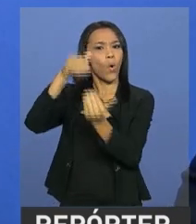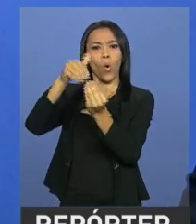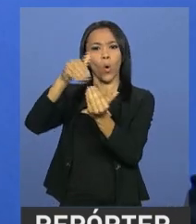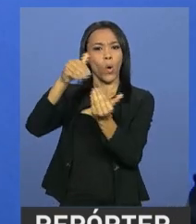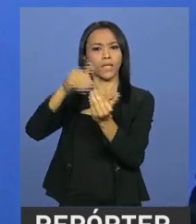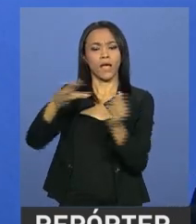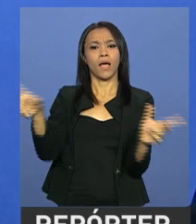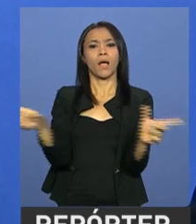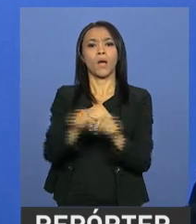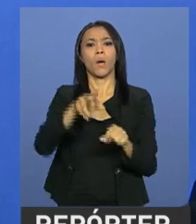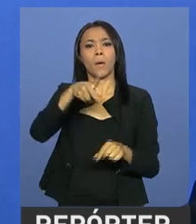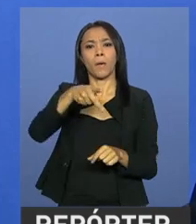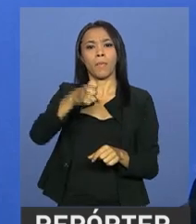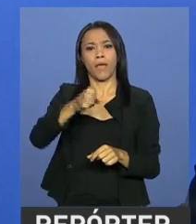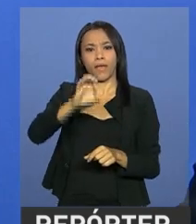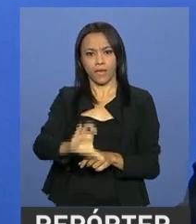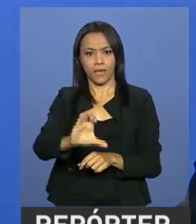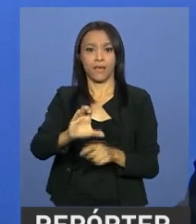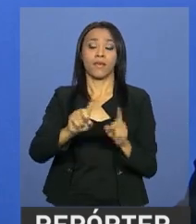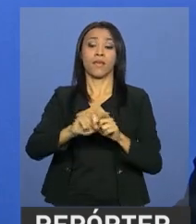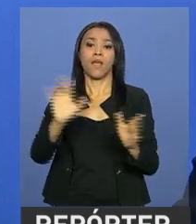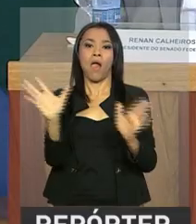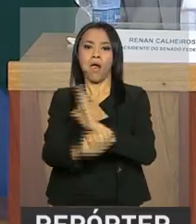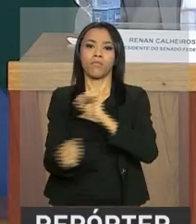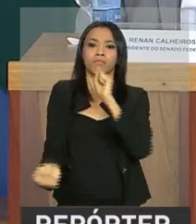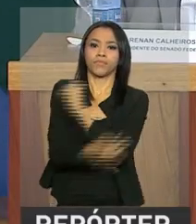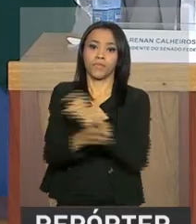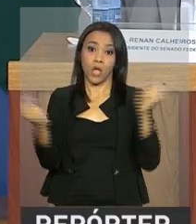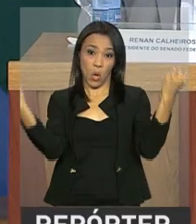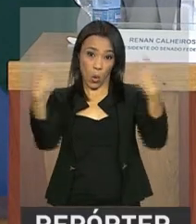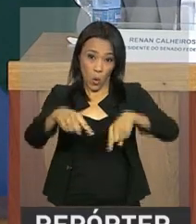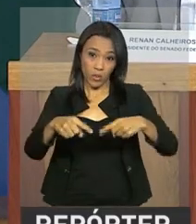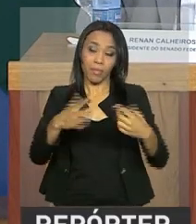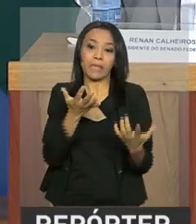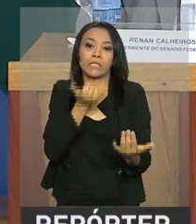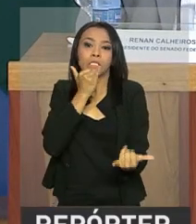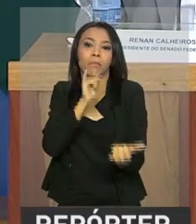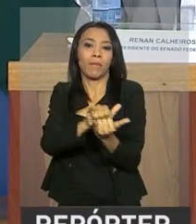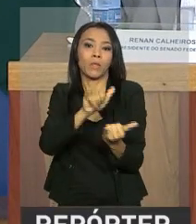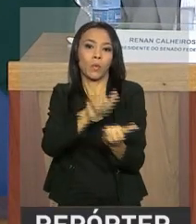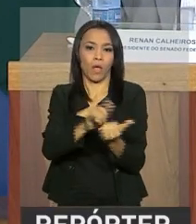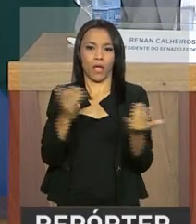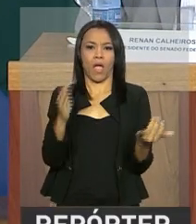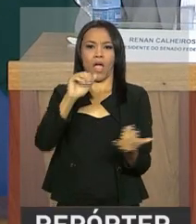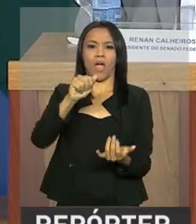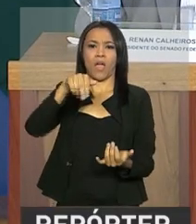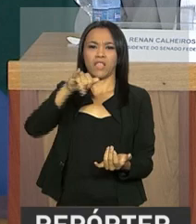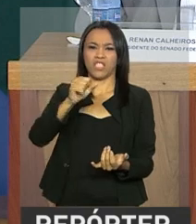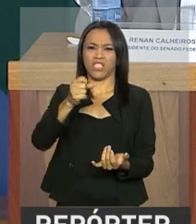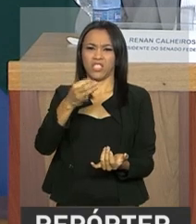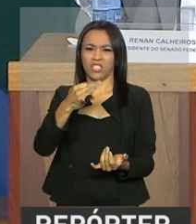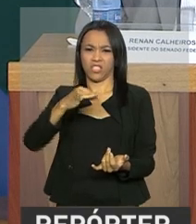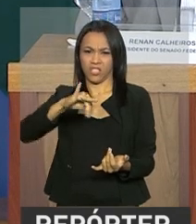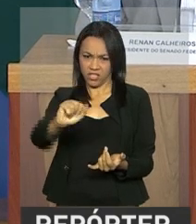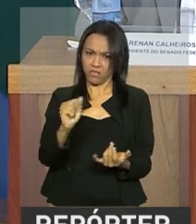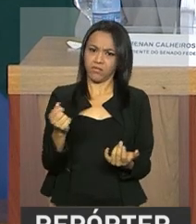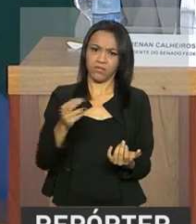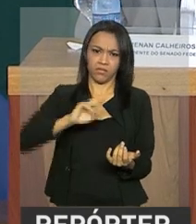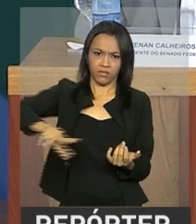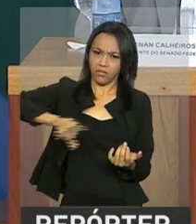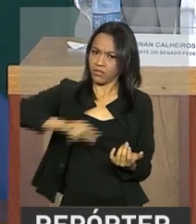anticorrupção para anistiar crimes eleitorais. Acordamos todos que não há a menor condição de, pelo